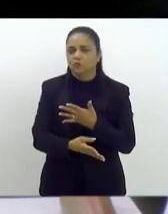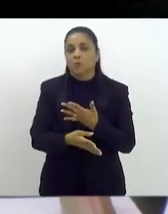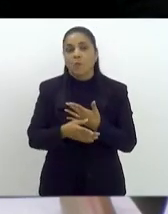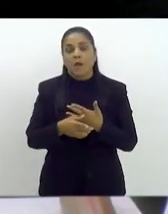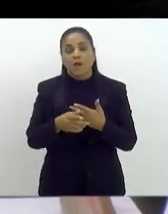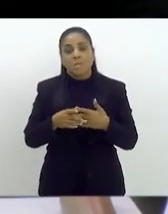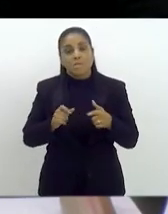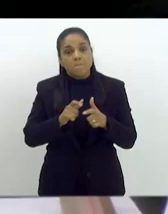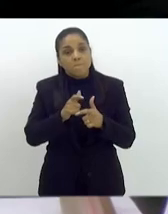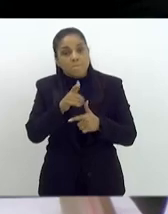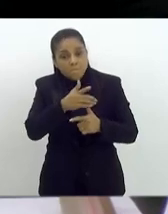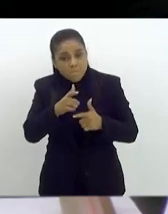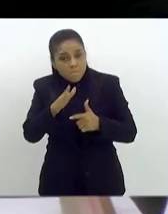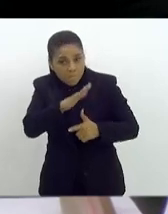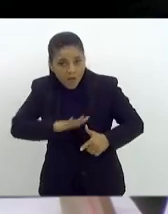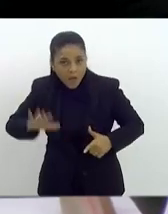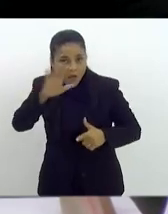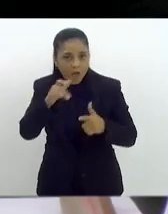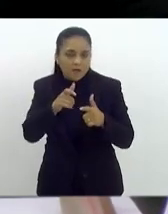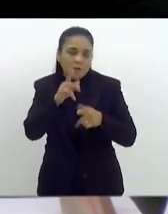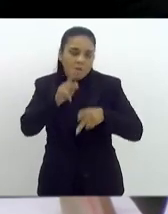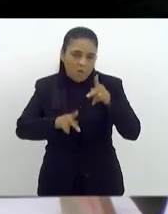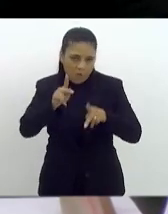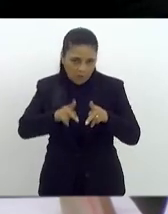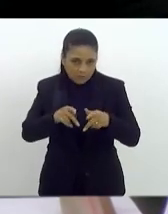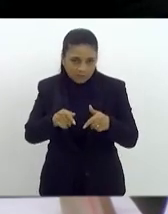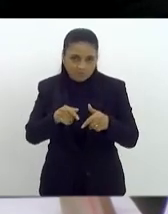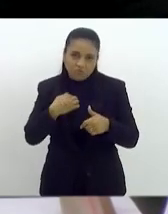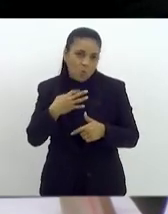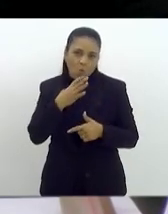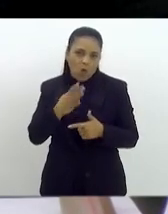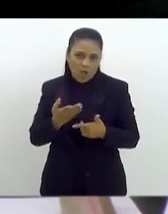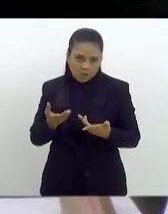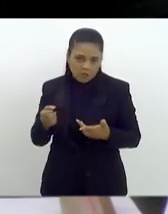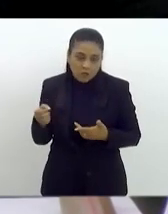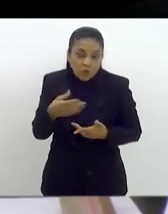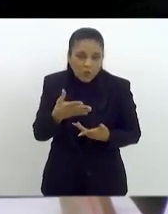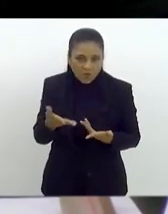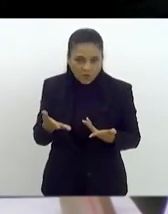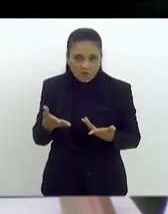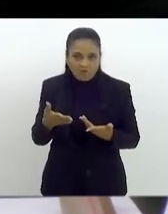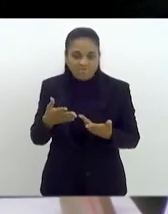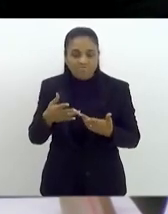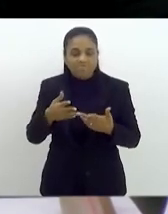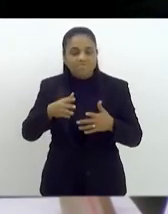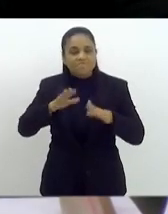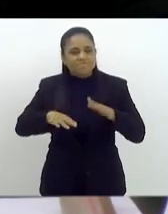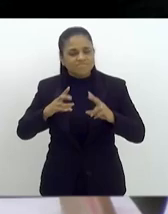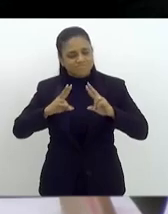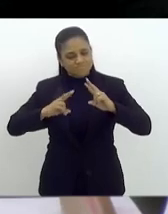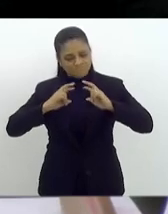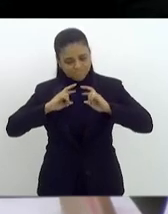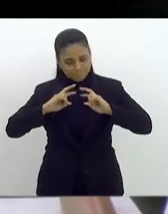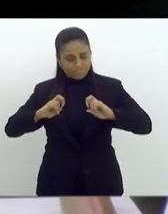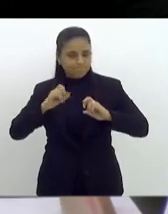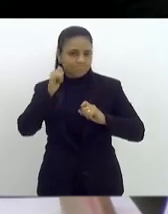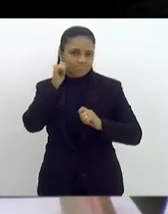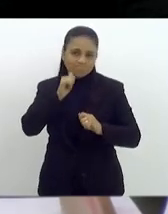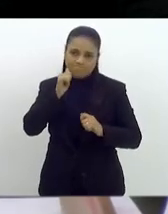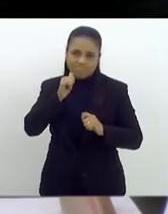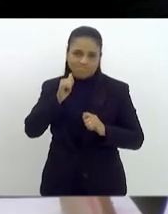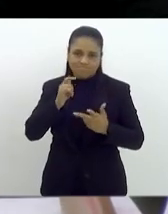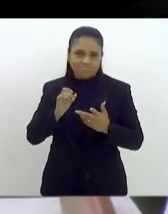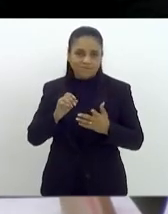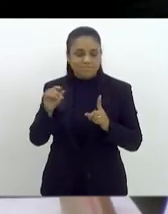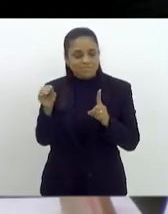geral acredito que muita coisa Seja novidade E então a mulher às vezes ela não se percebe nessa situação de